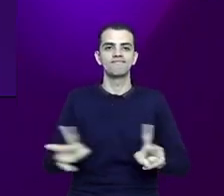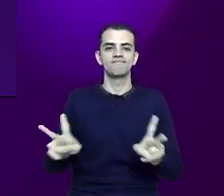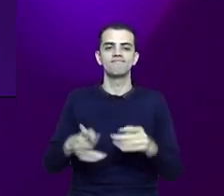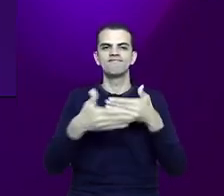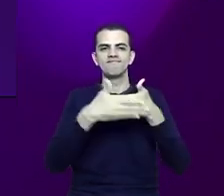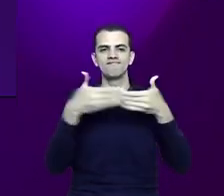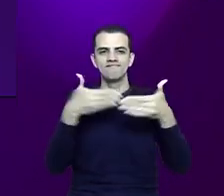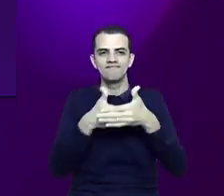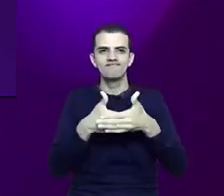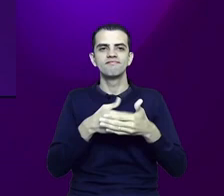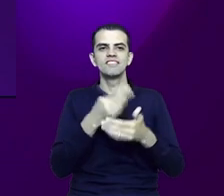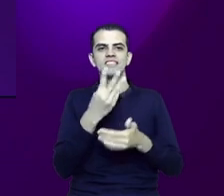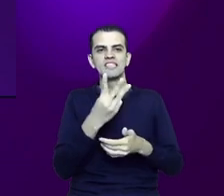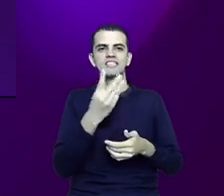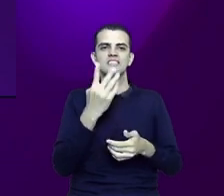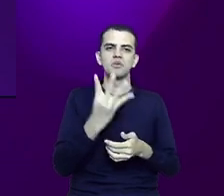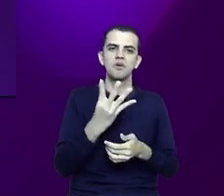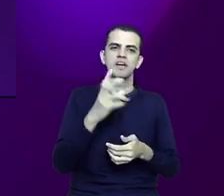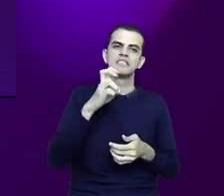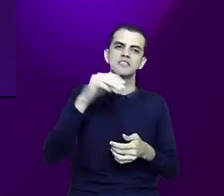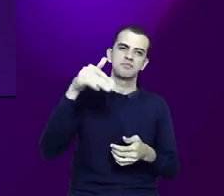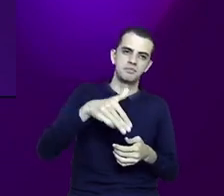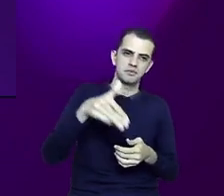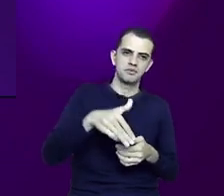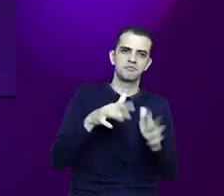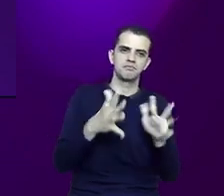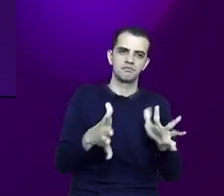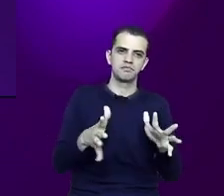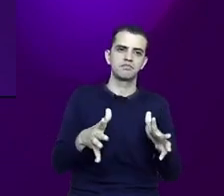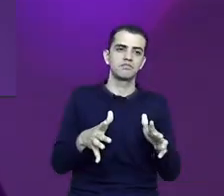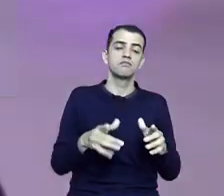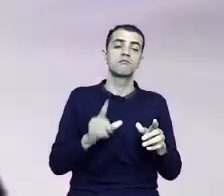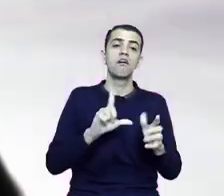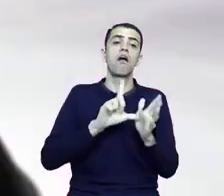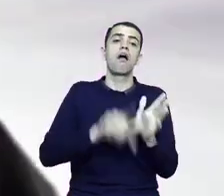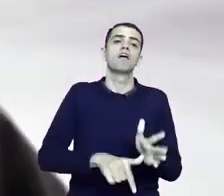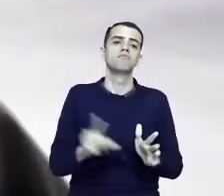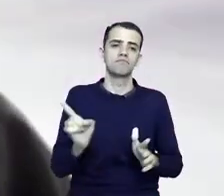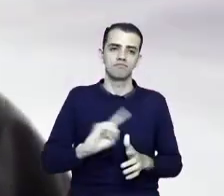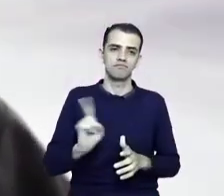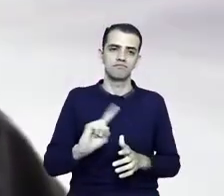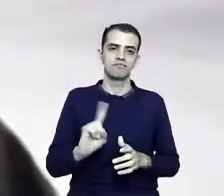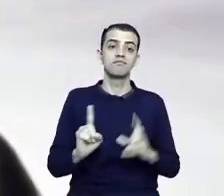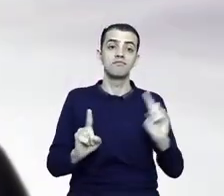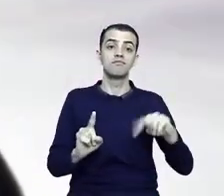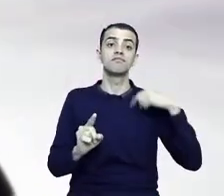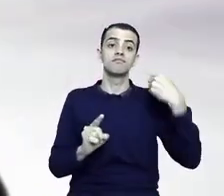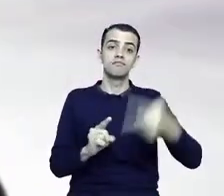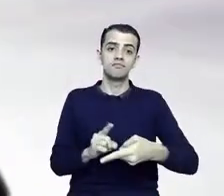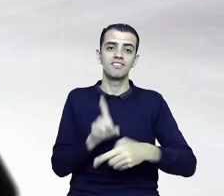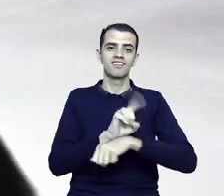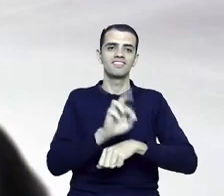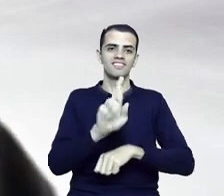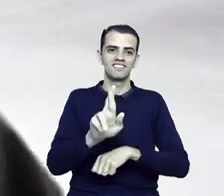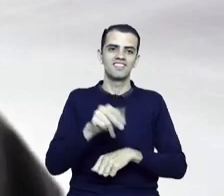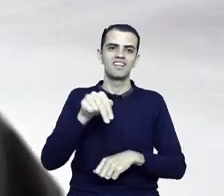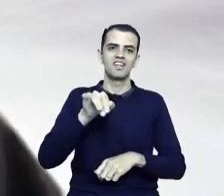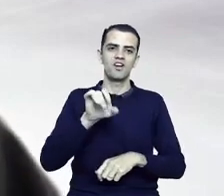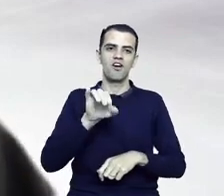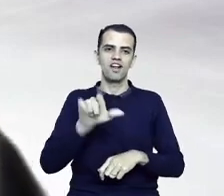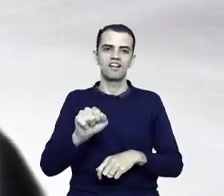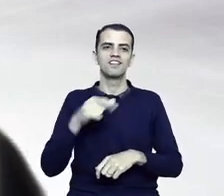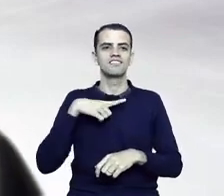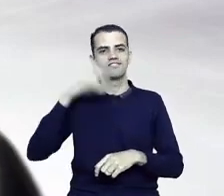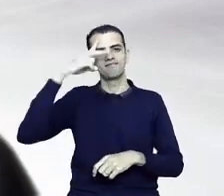de 3, 4, 5 minutos, não devemos passar disso, e depois o doutor Nicola tem um caso para demonstrar também, e a gente